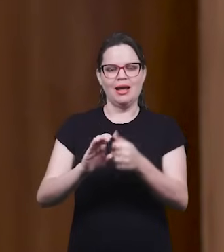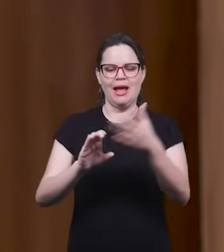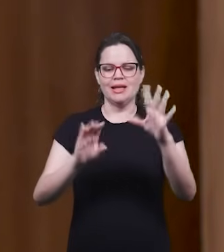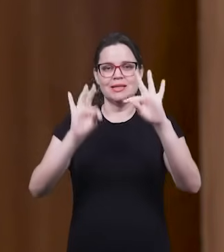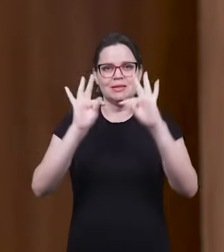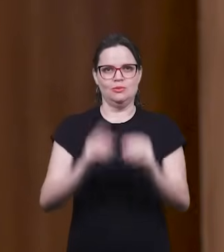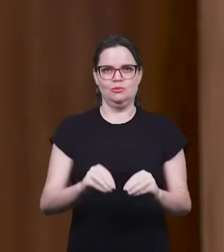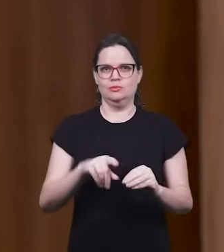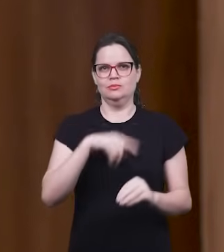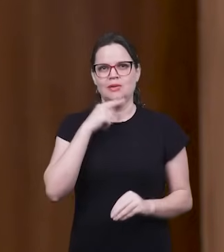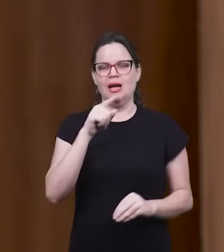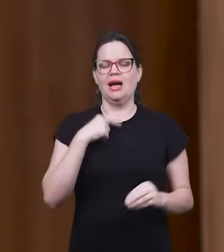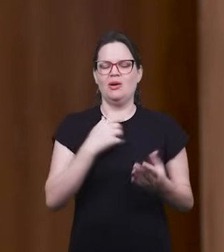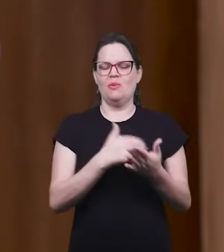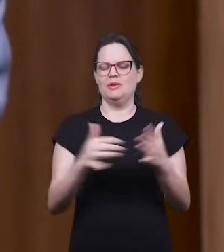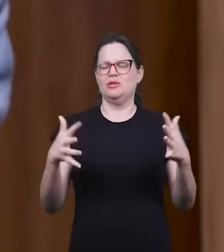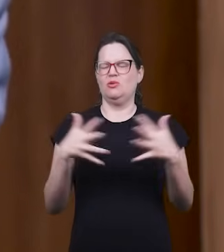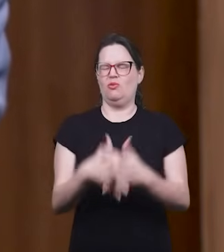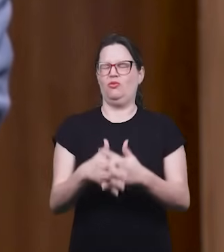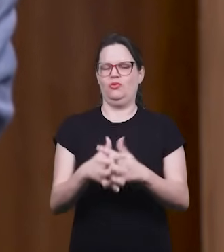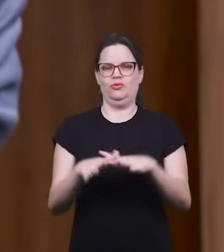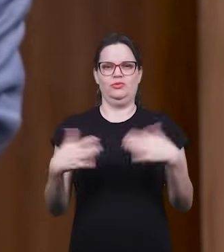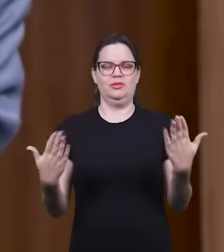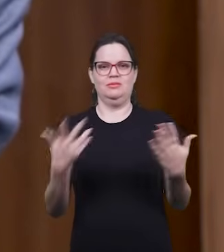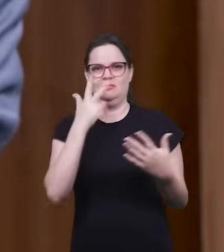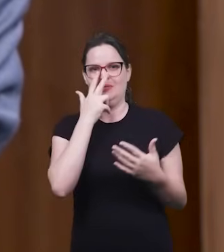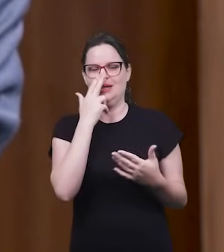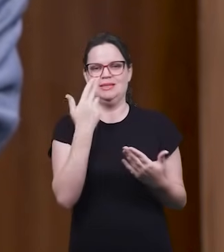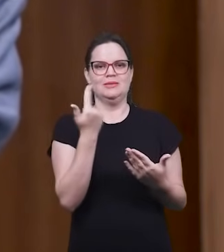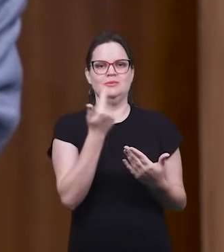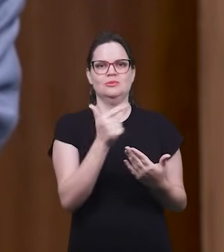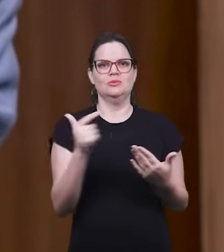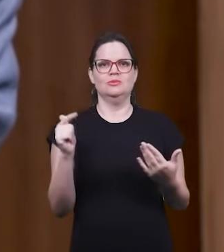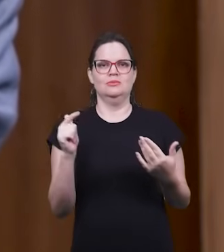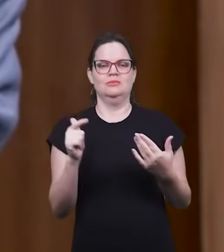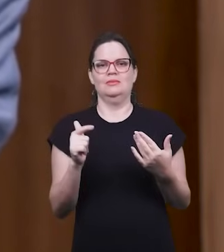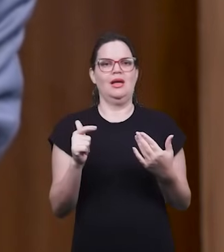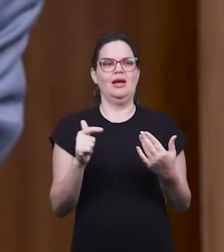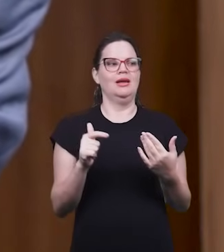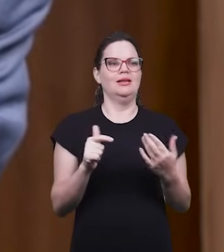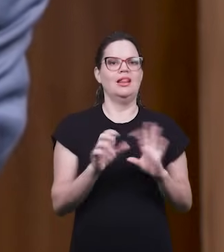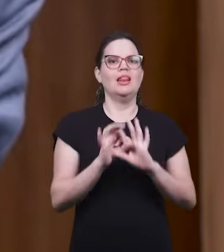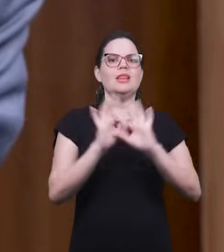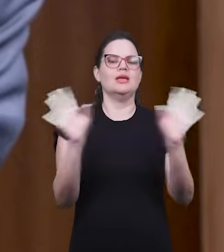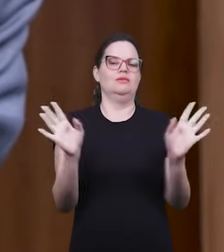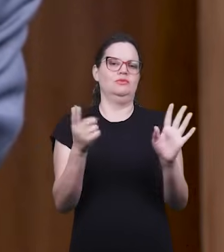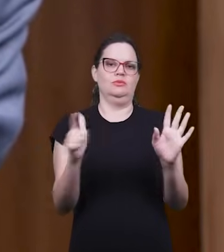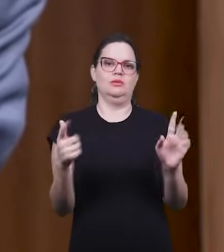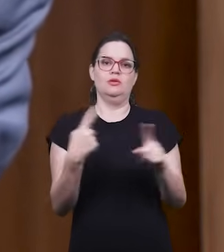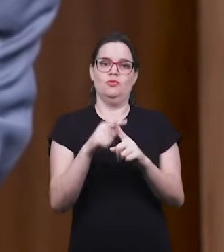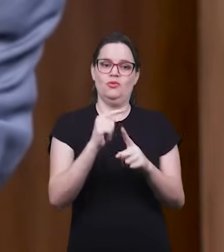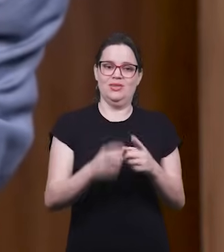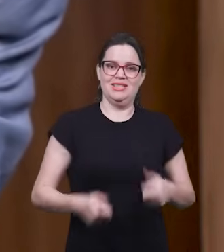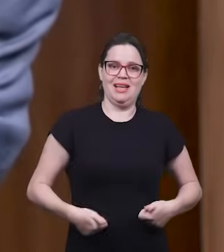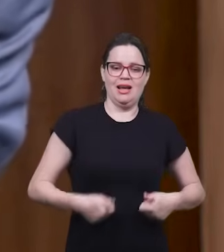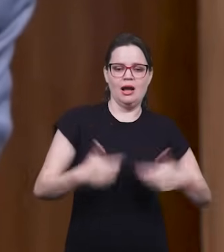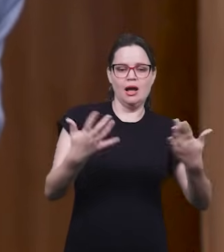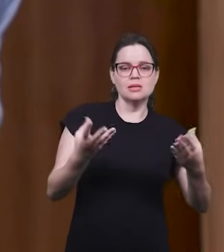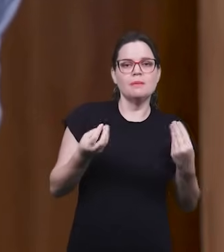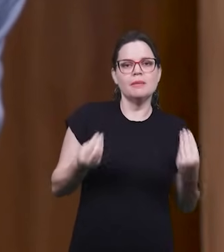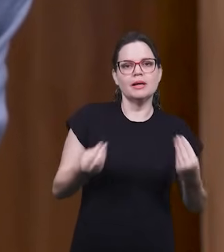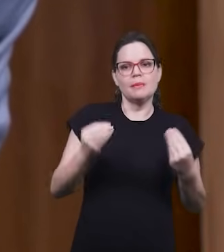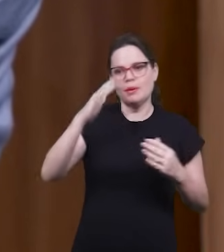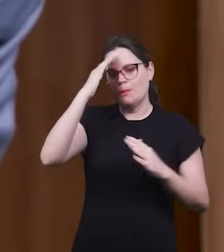Então, aquela confusão. Então, você não tem liberdade. A verdade é essa. Você gasta, às vezes, para